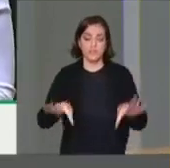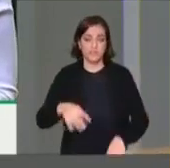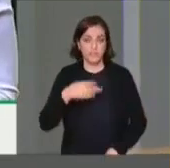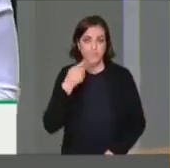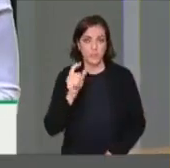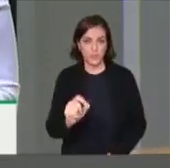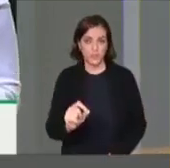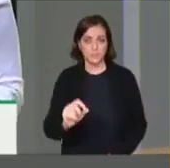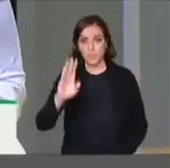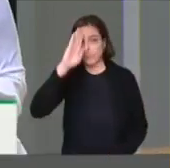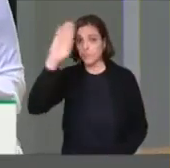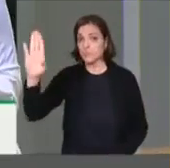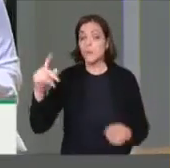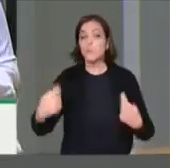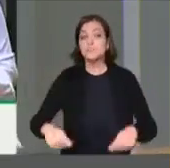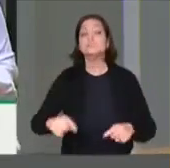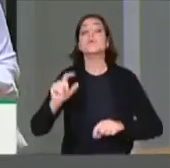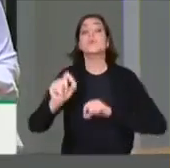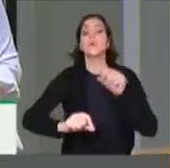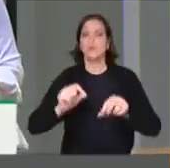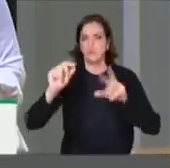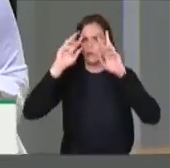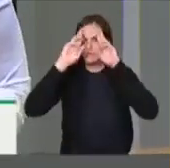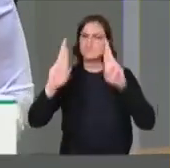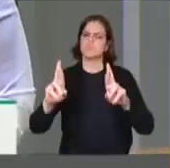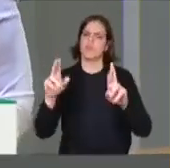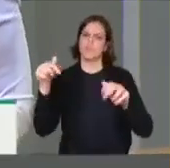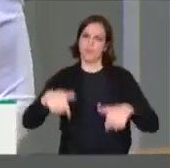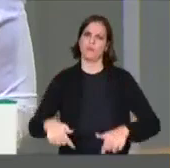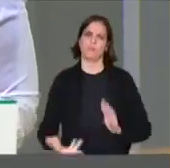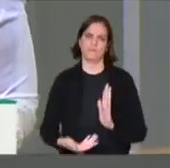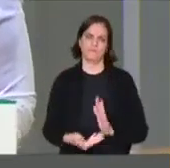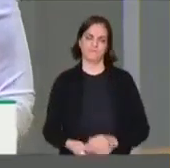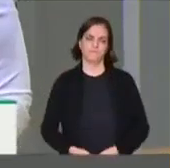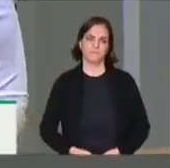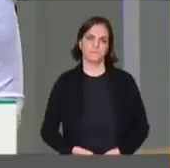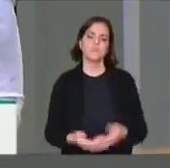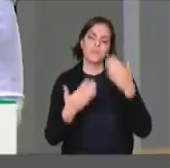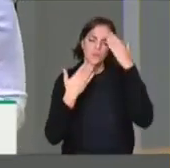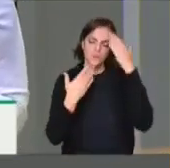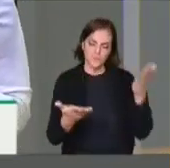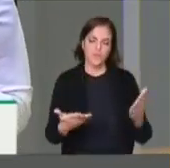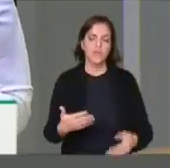o respeito tem que prevalecer nessa casa. Obrigada, presidente, e